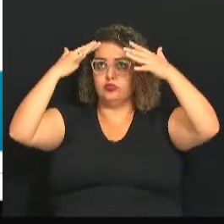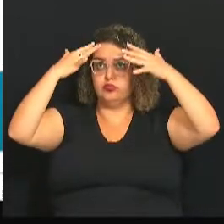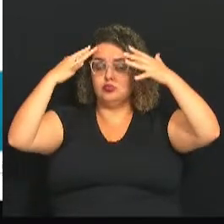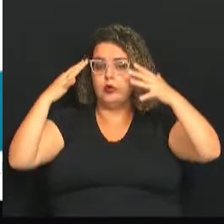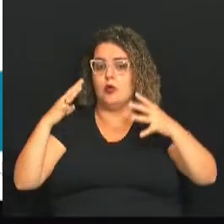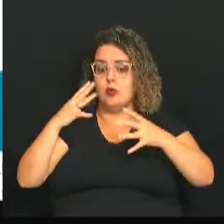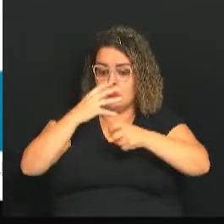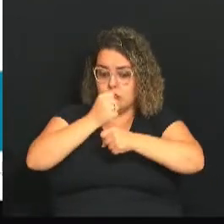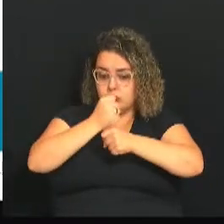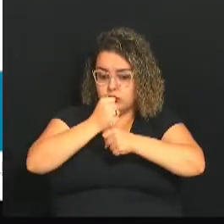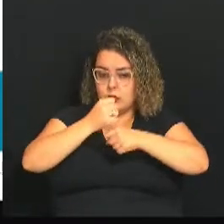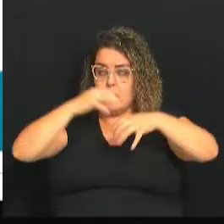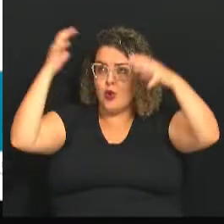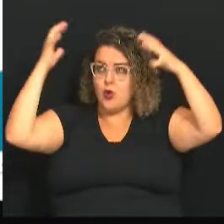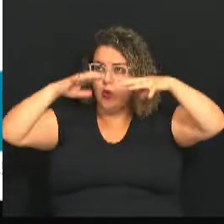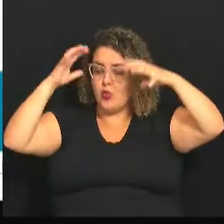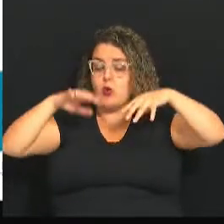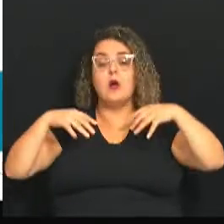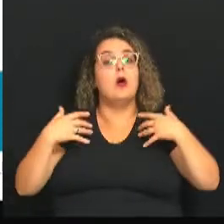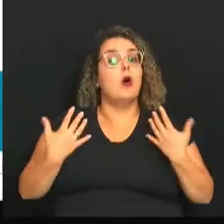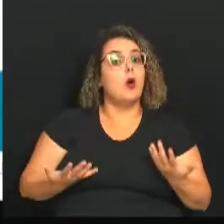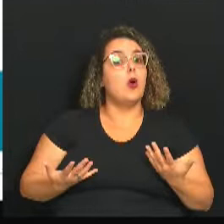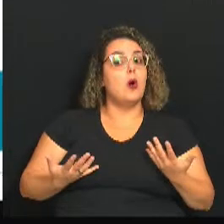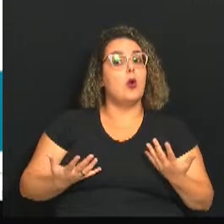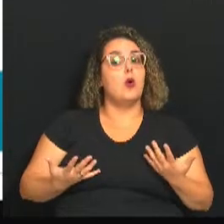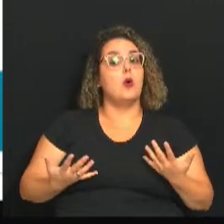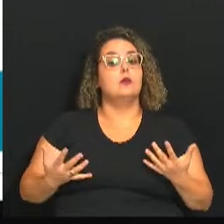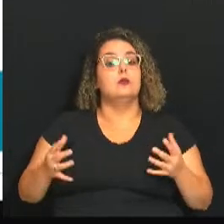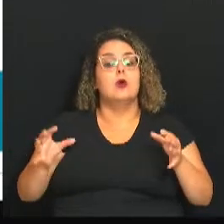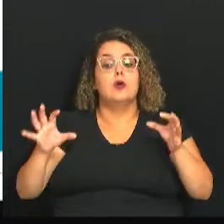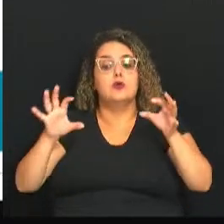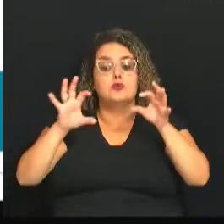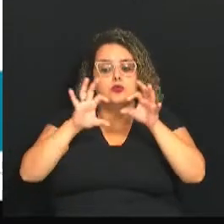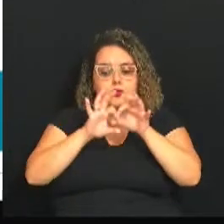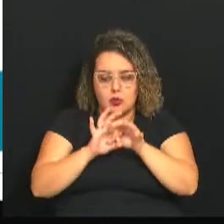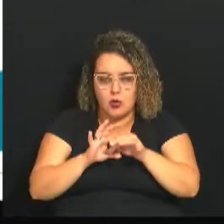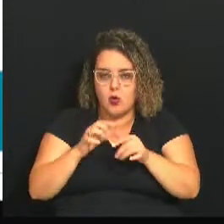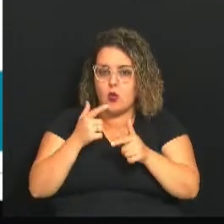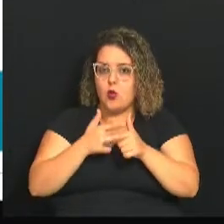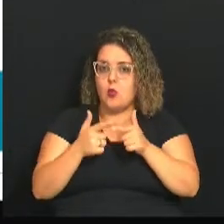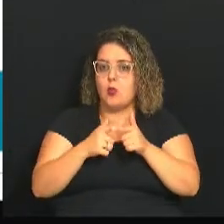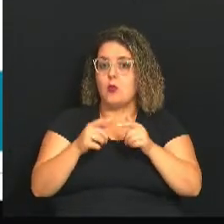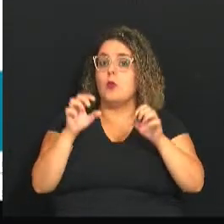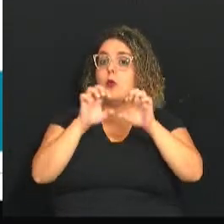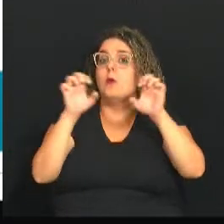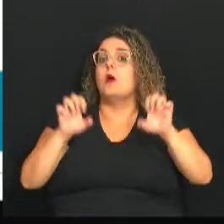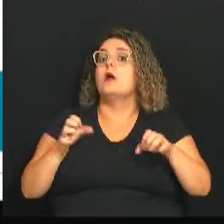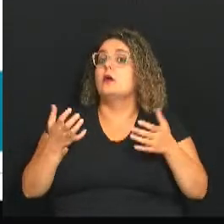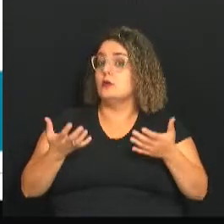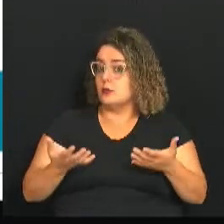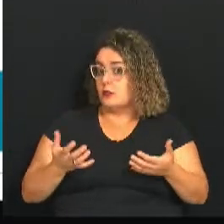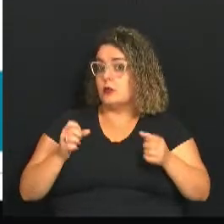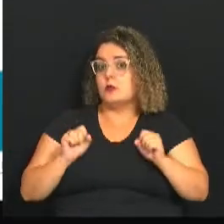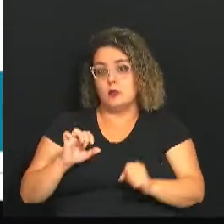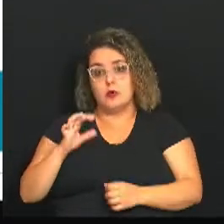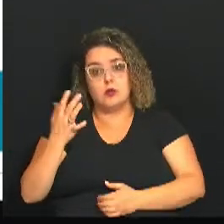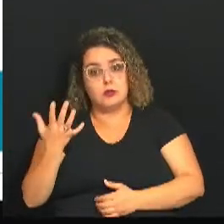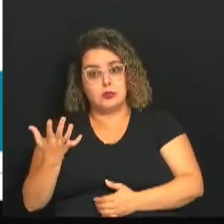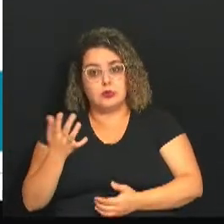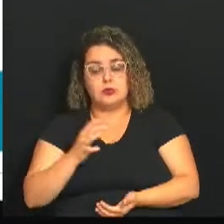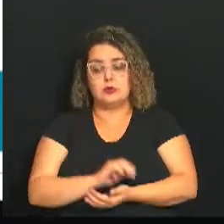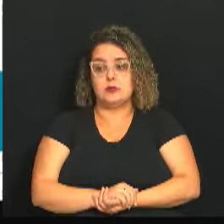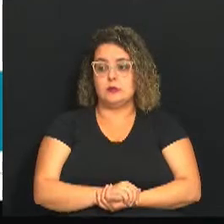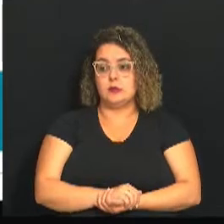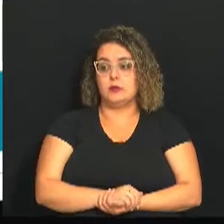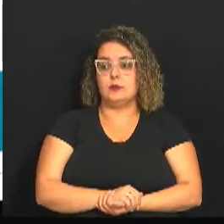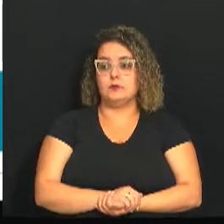apenas, ou também houve uma combinação com a questão de problemas estruturais que acontecem. Obviamente, né,